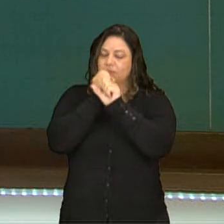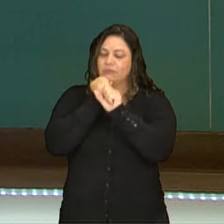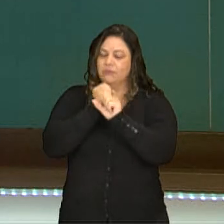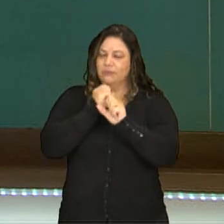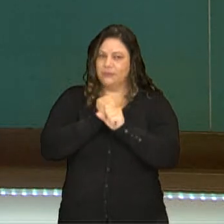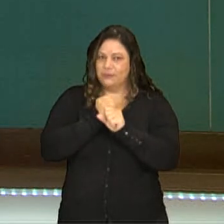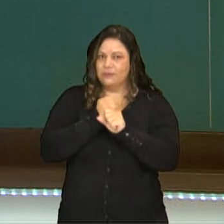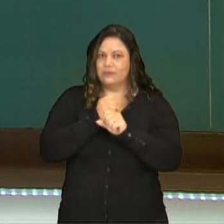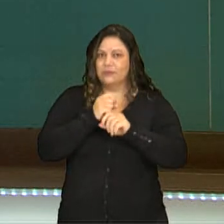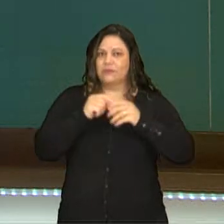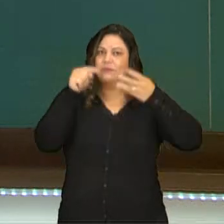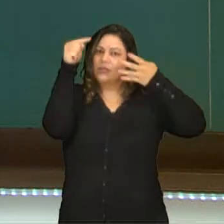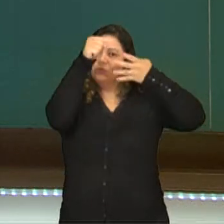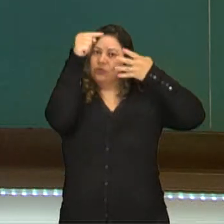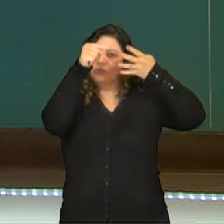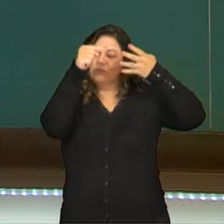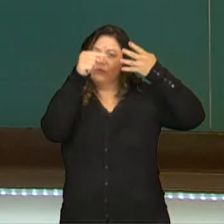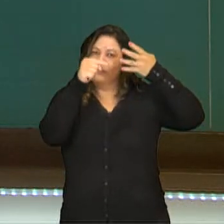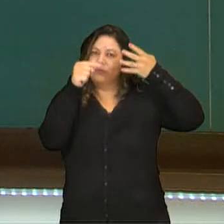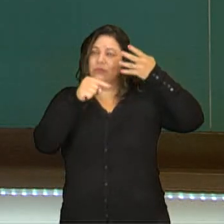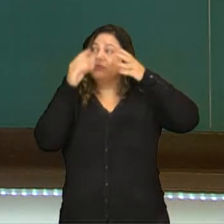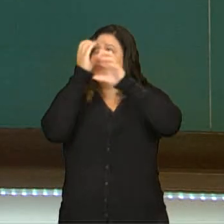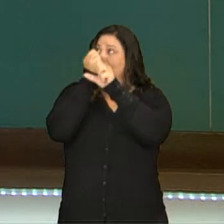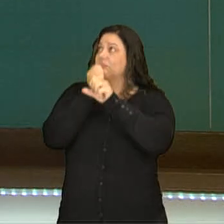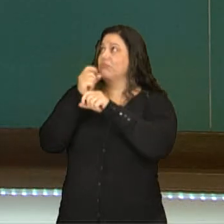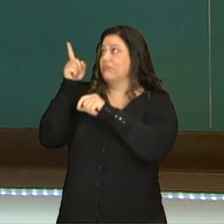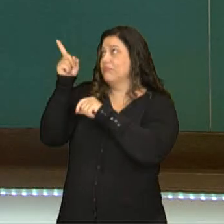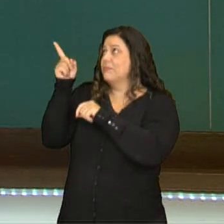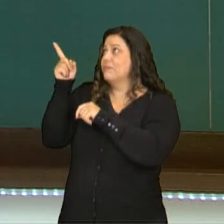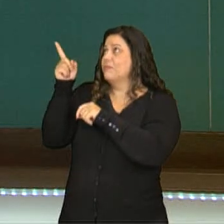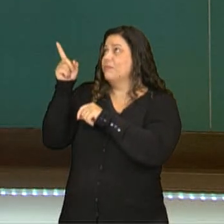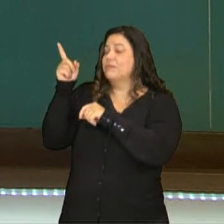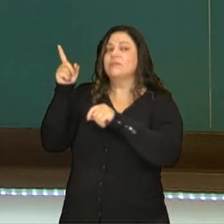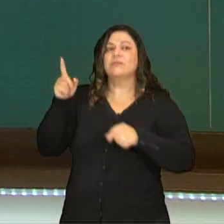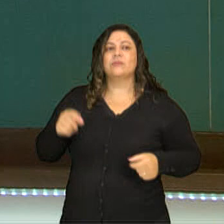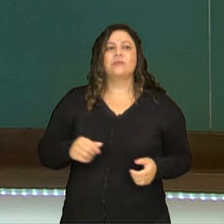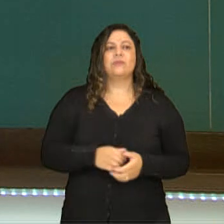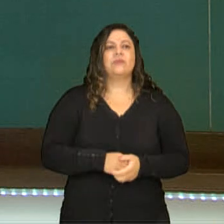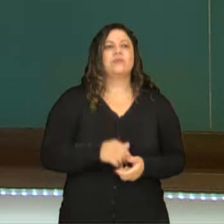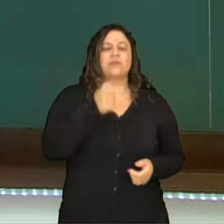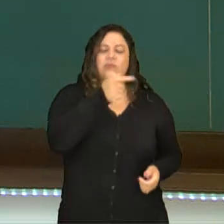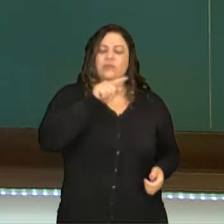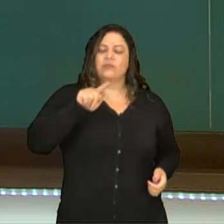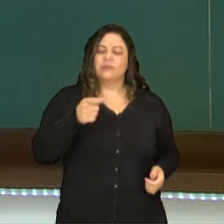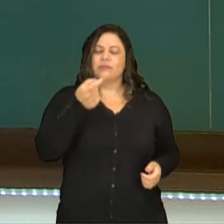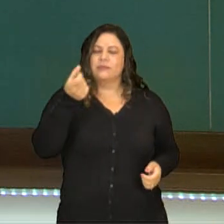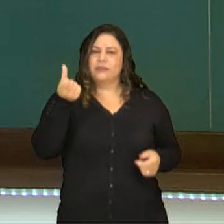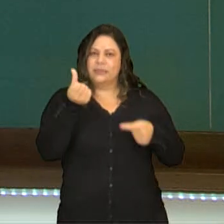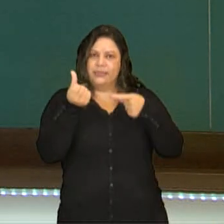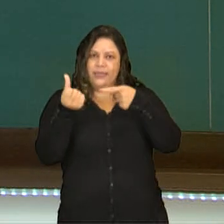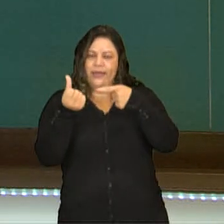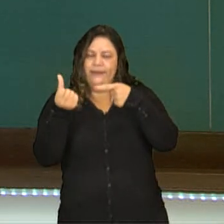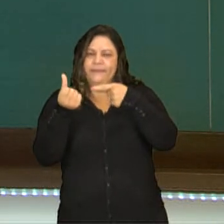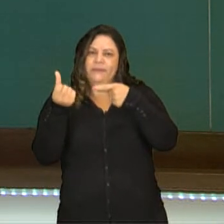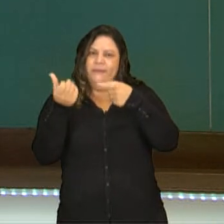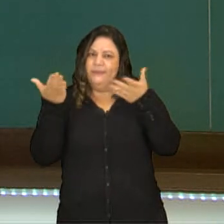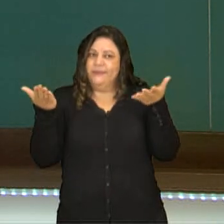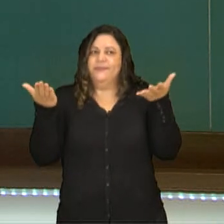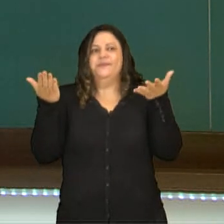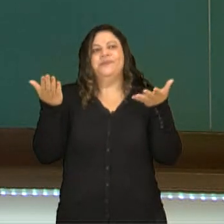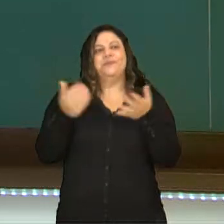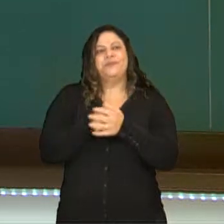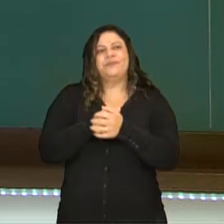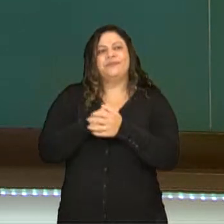tenho 3,8. Fechou 7,6 aqui. Só que são 250 gramas do prato feito. Então,